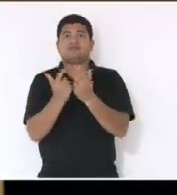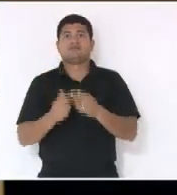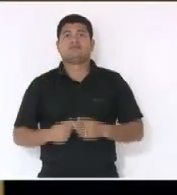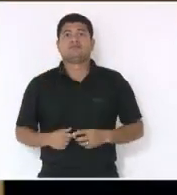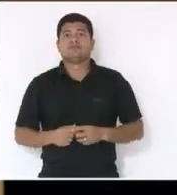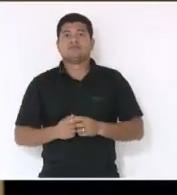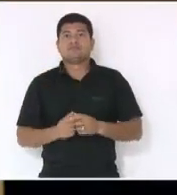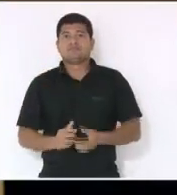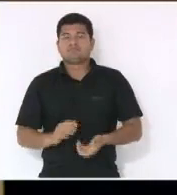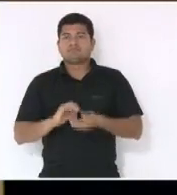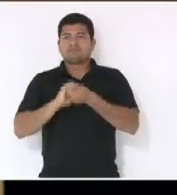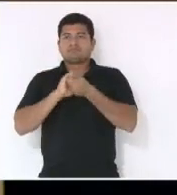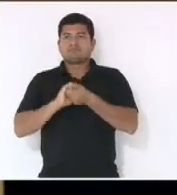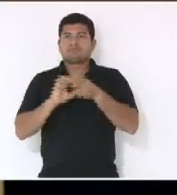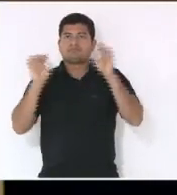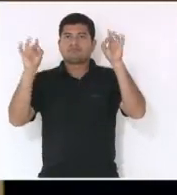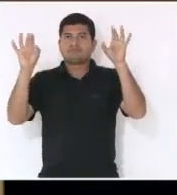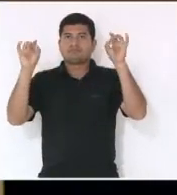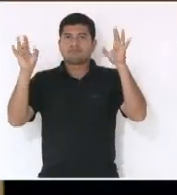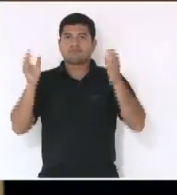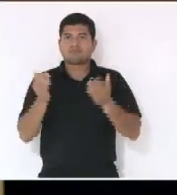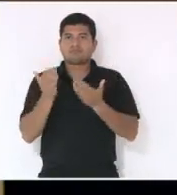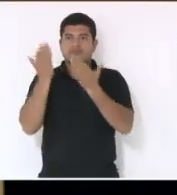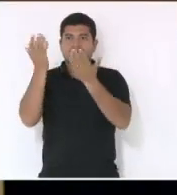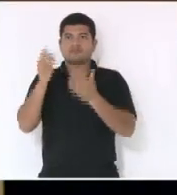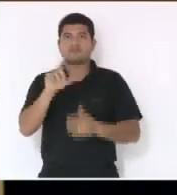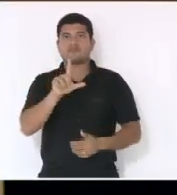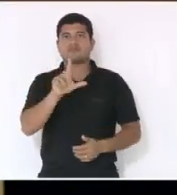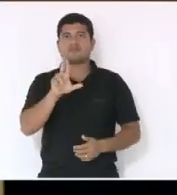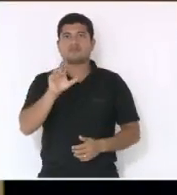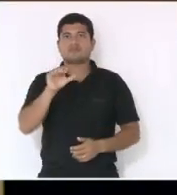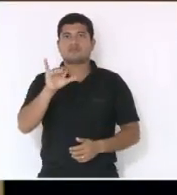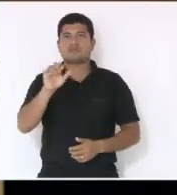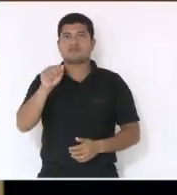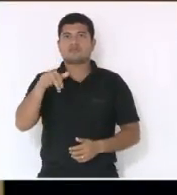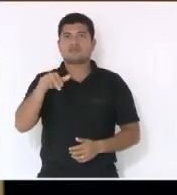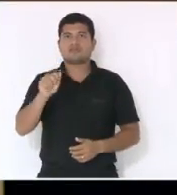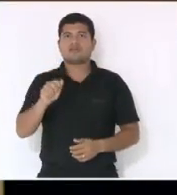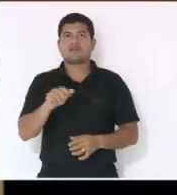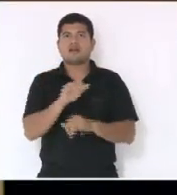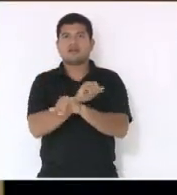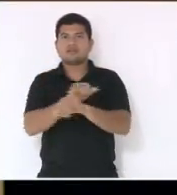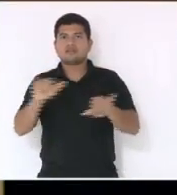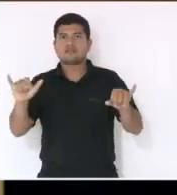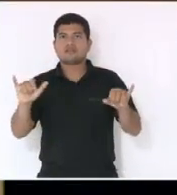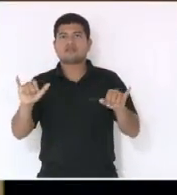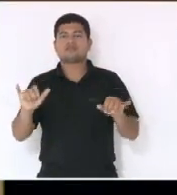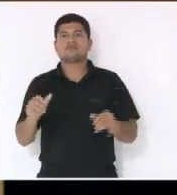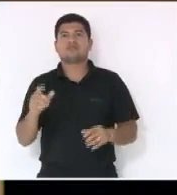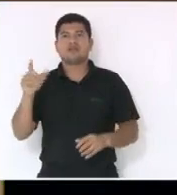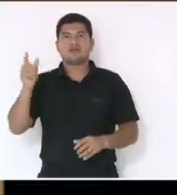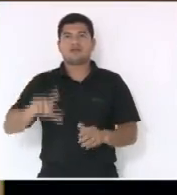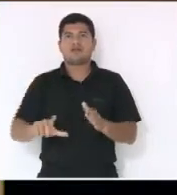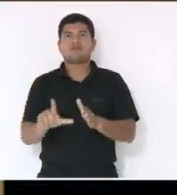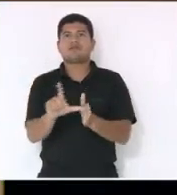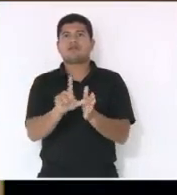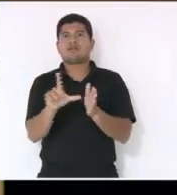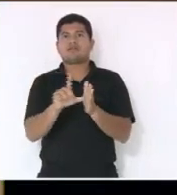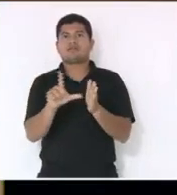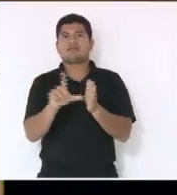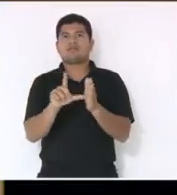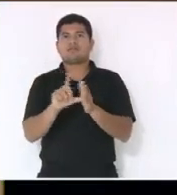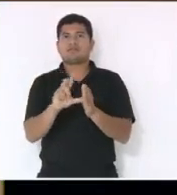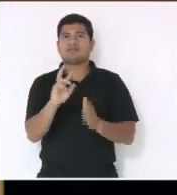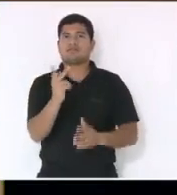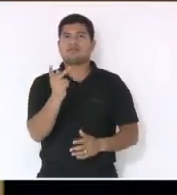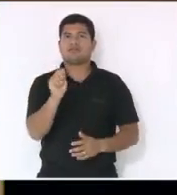Uma saudação especial ao meu amigo Luciano Hang, que recentemente esteve em Lages anunciando mais uma loja da Havan, que é